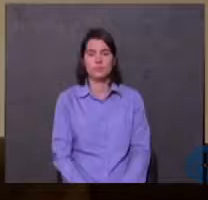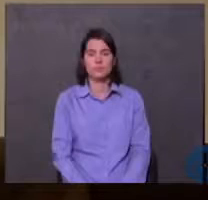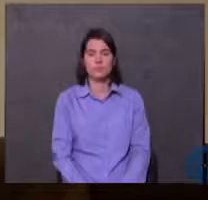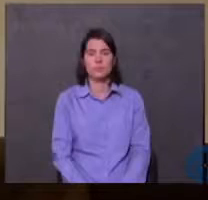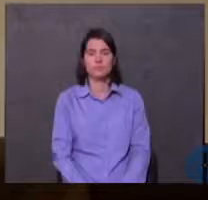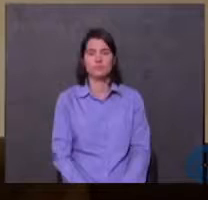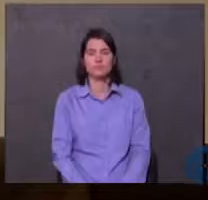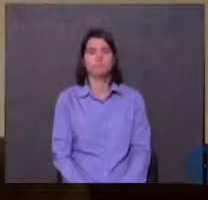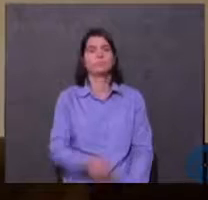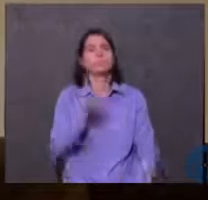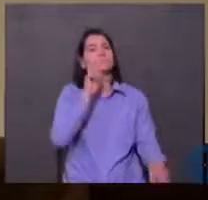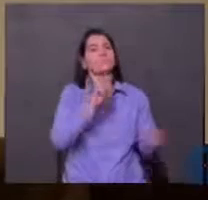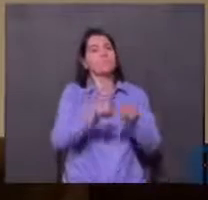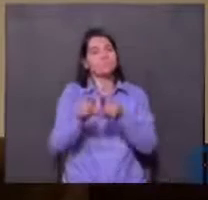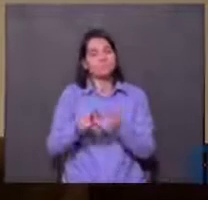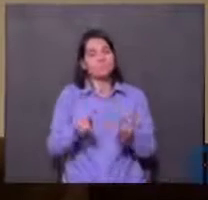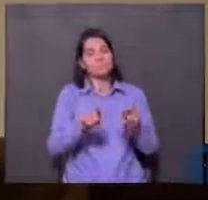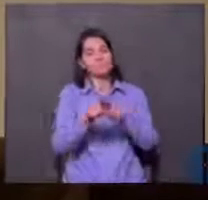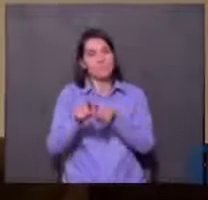Irmás e irmãos caríssimos,